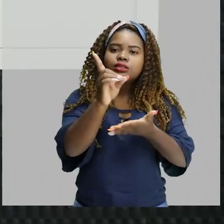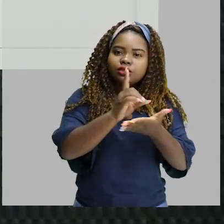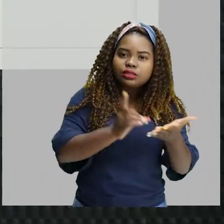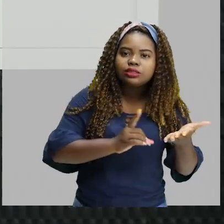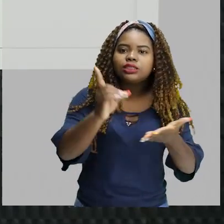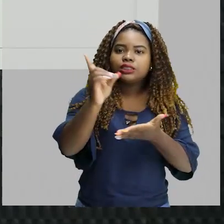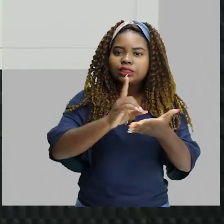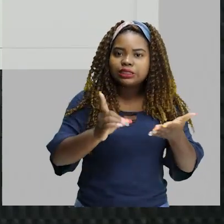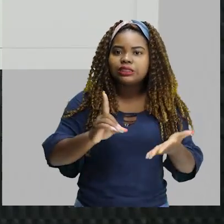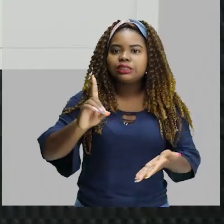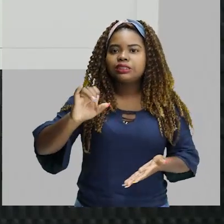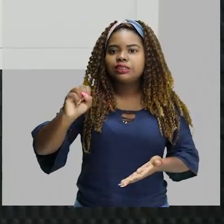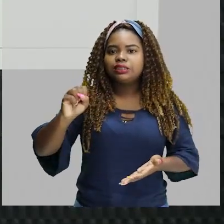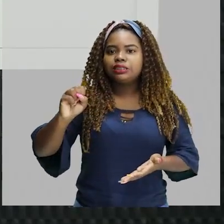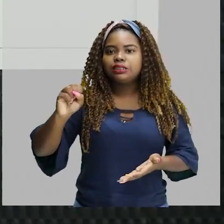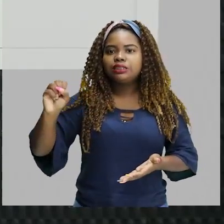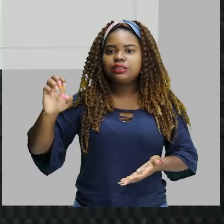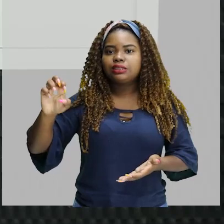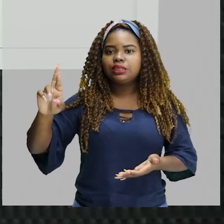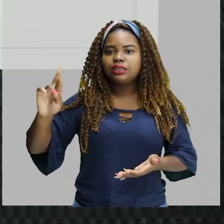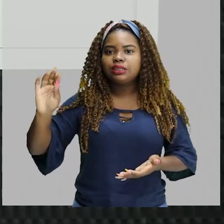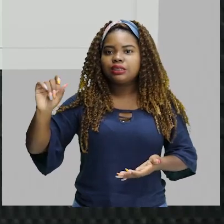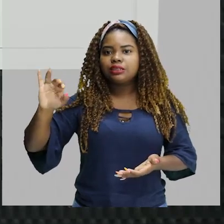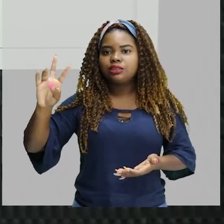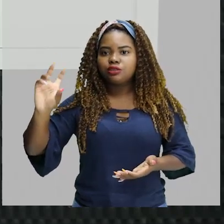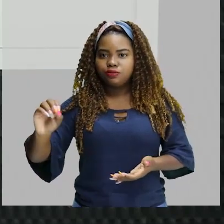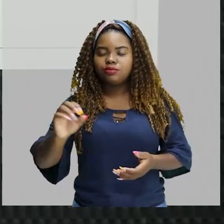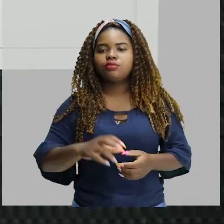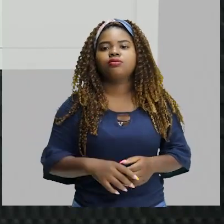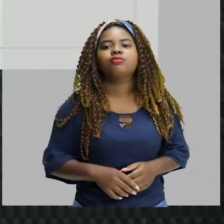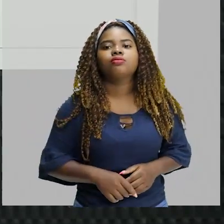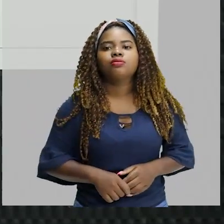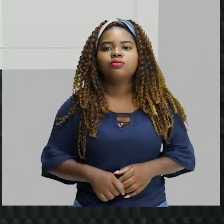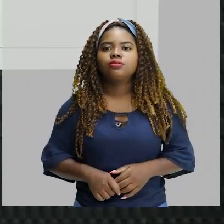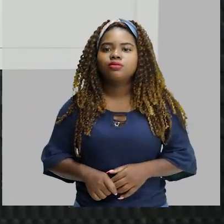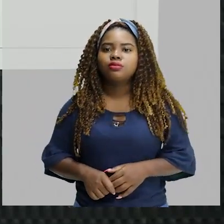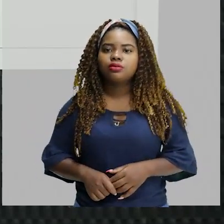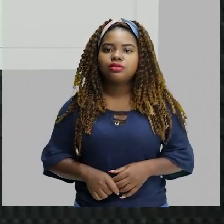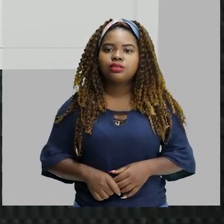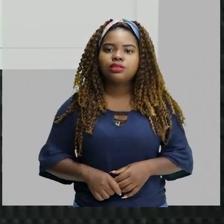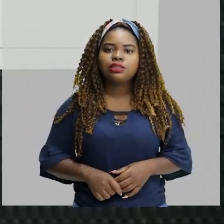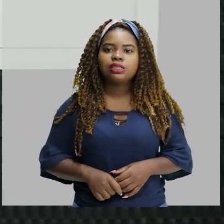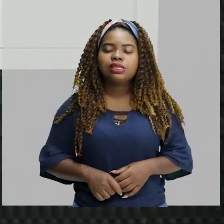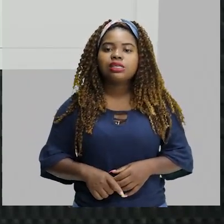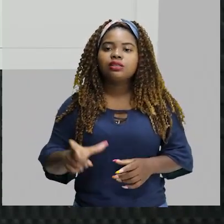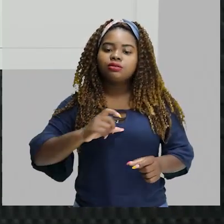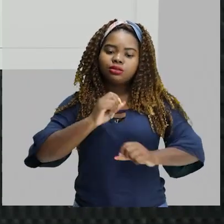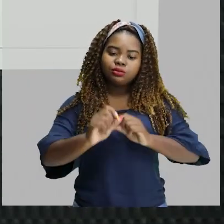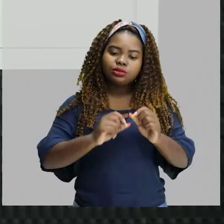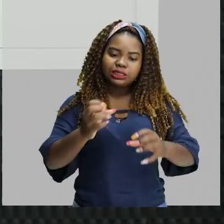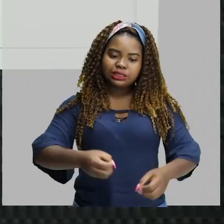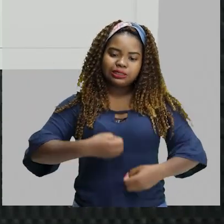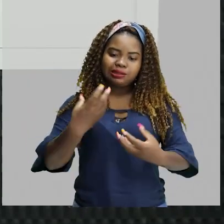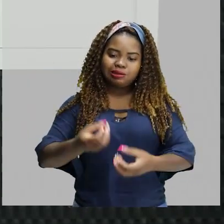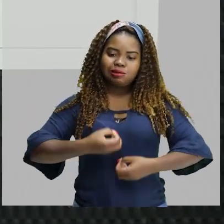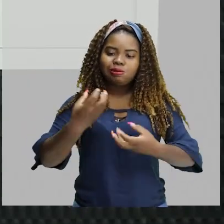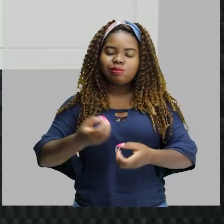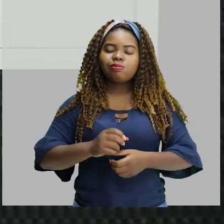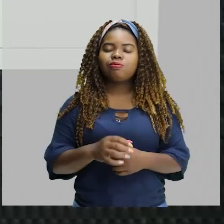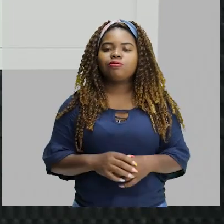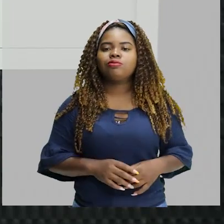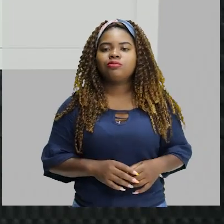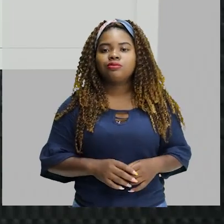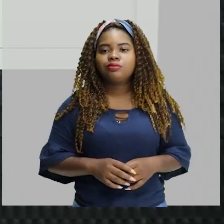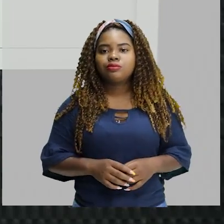da argumentação. Esta produção do conhecimento, olha só, então aqui, ó, produção, tá,